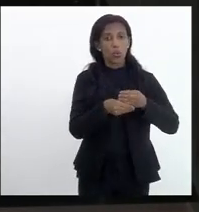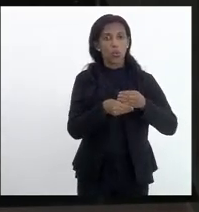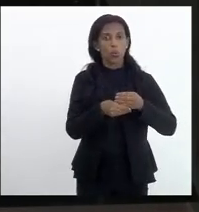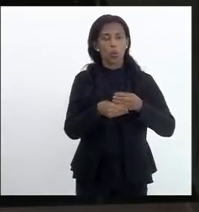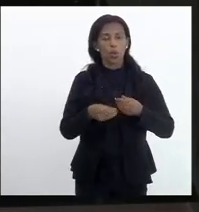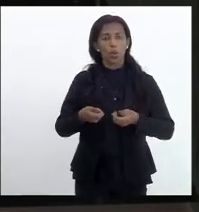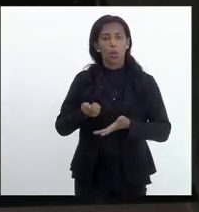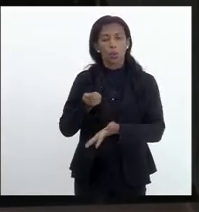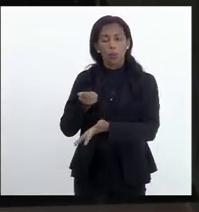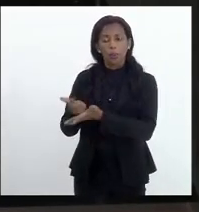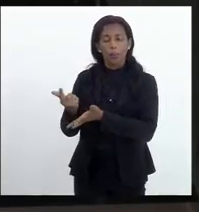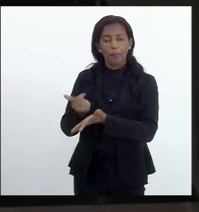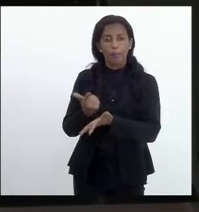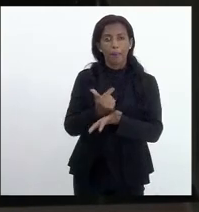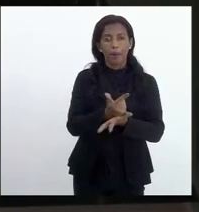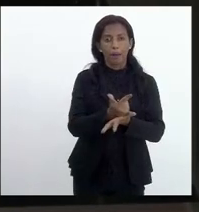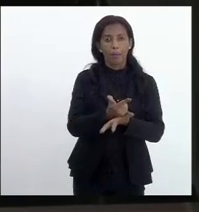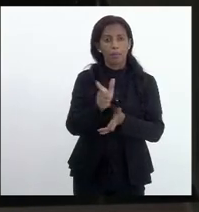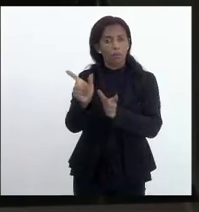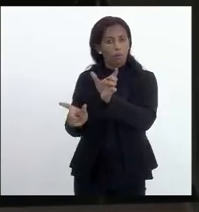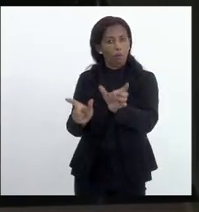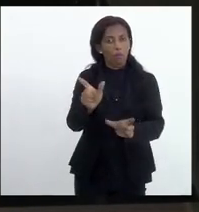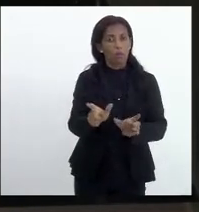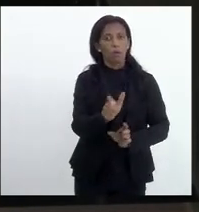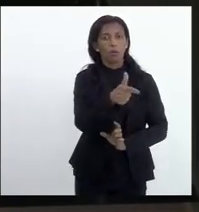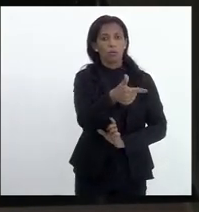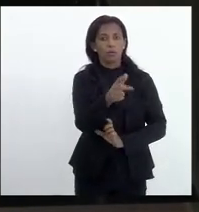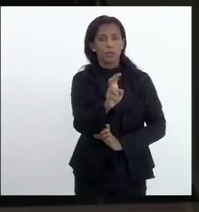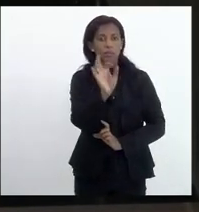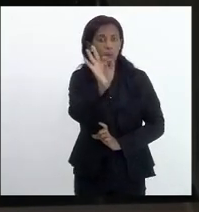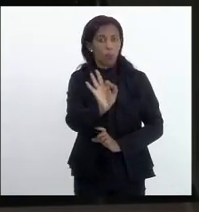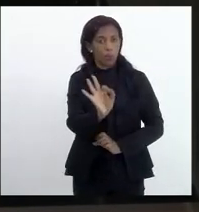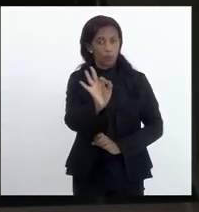pessoal, nos 25%.